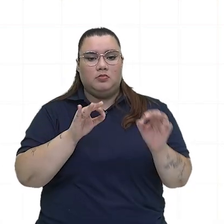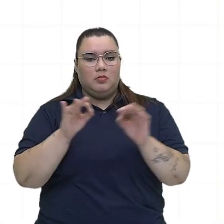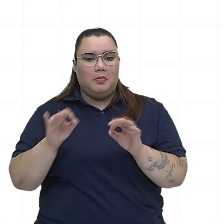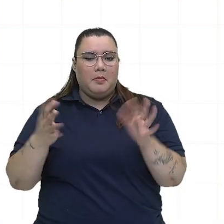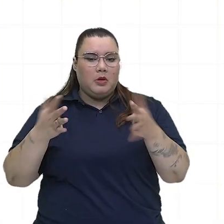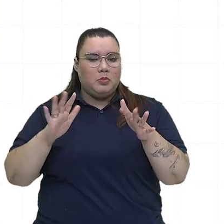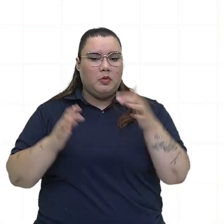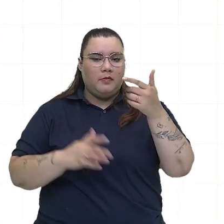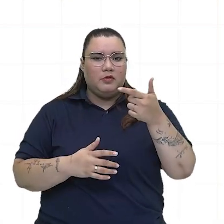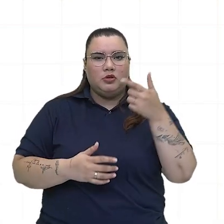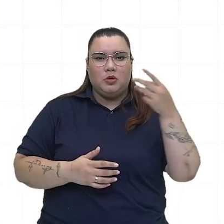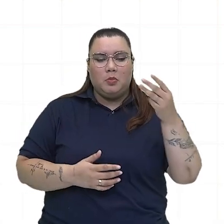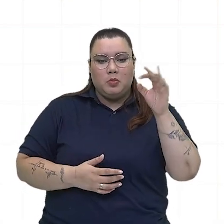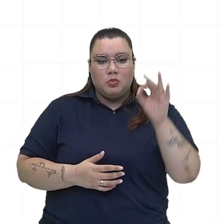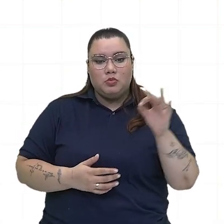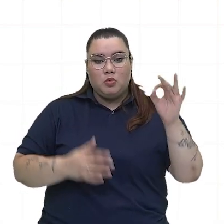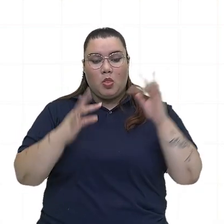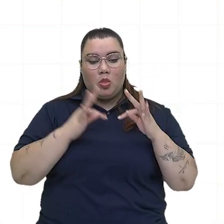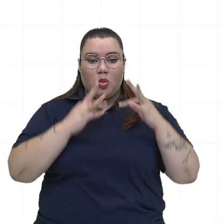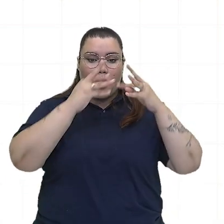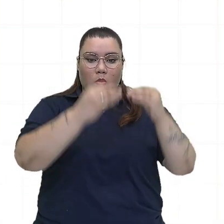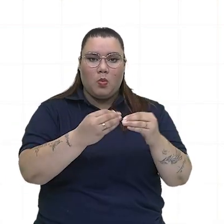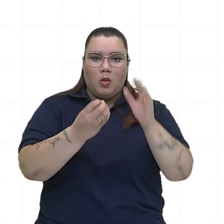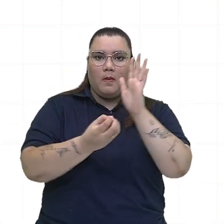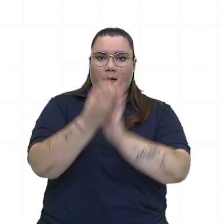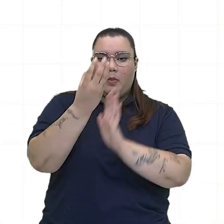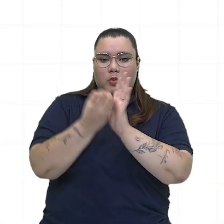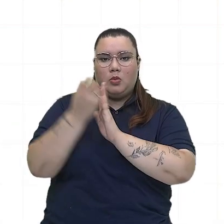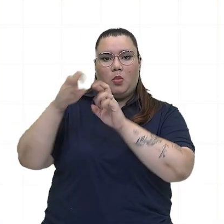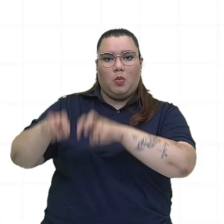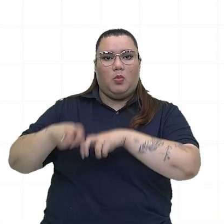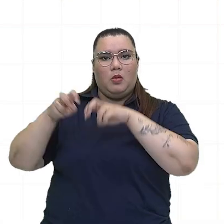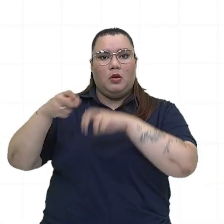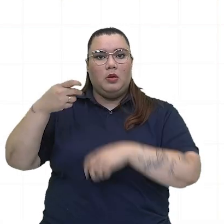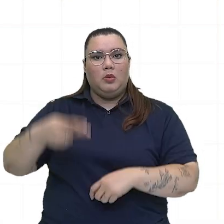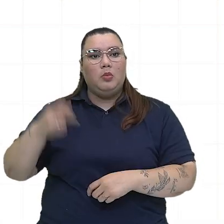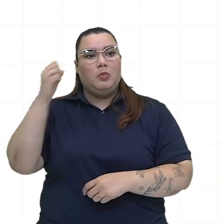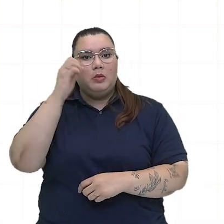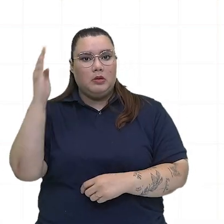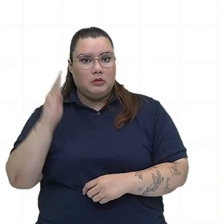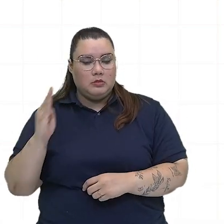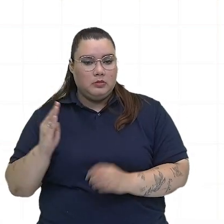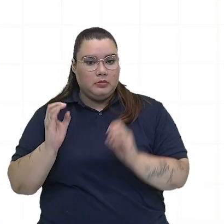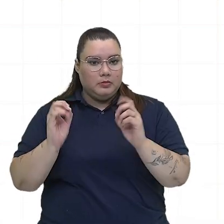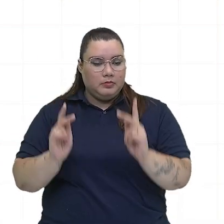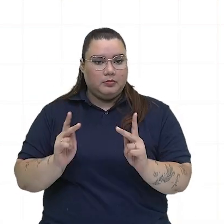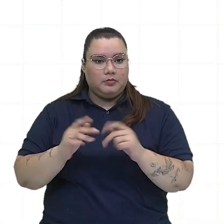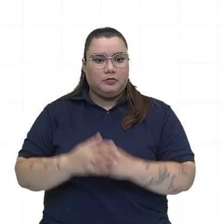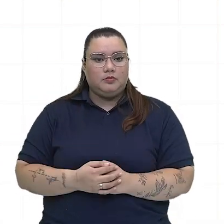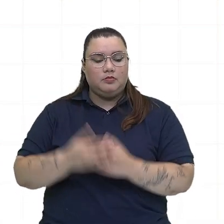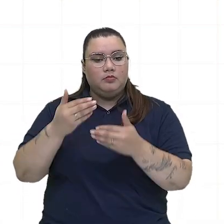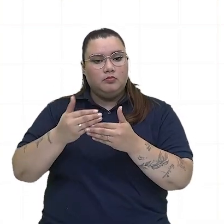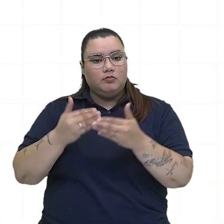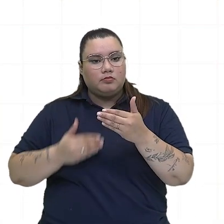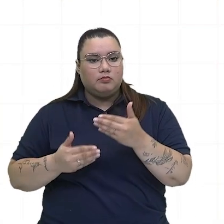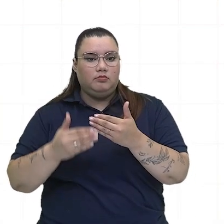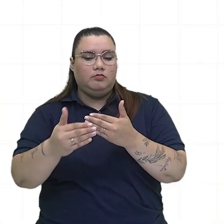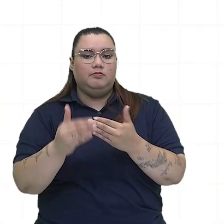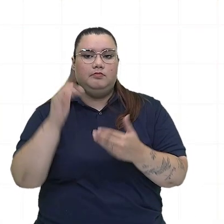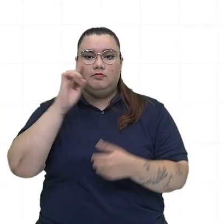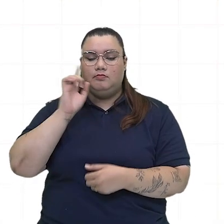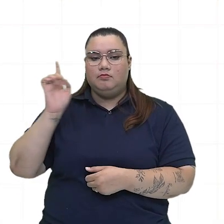a 23% de toda a produção agropecuária brasileira. A seguir, a gente